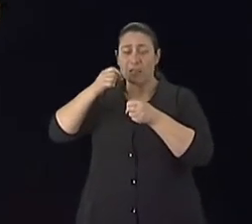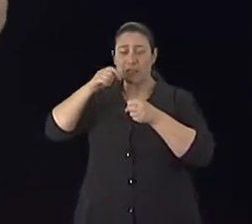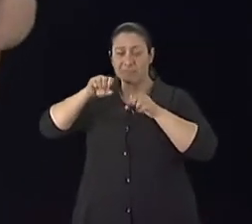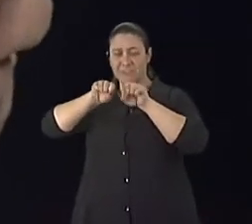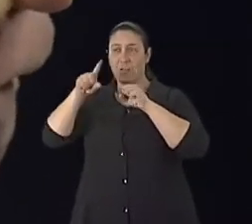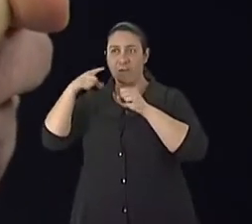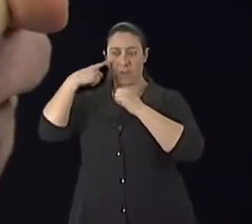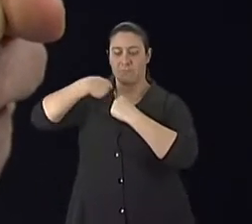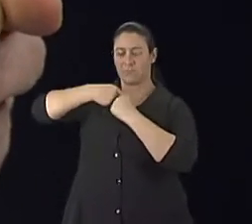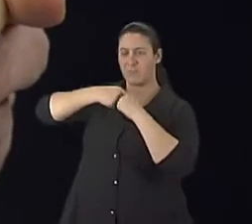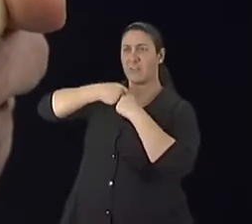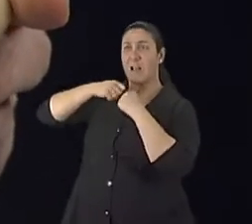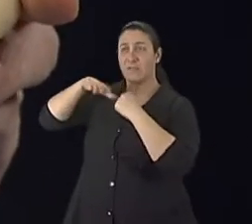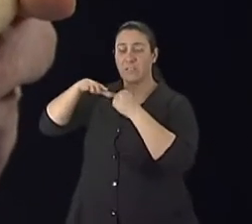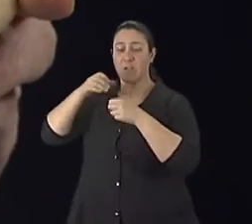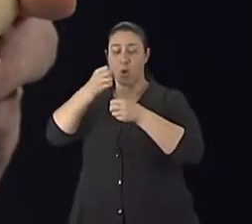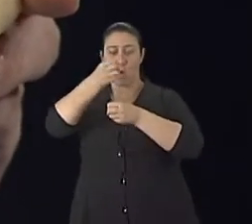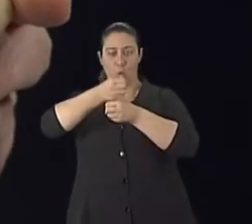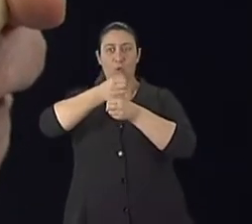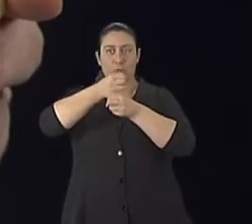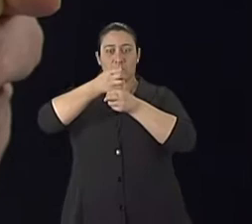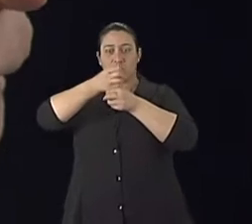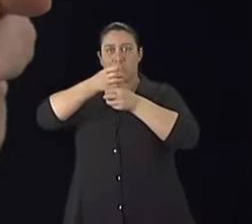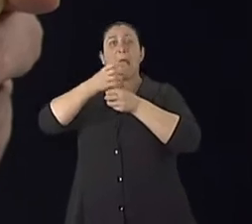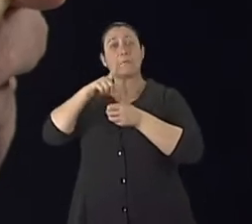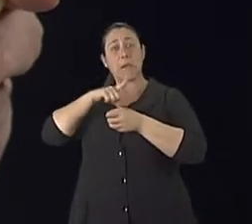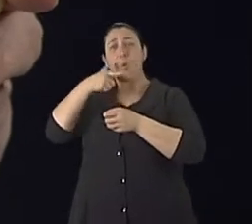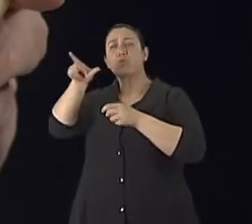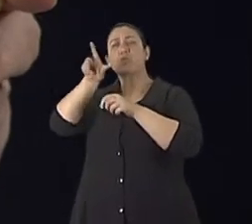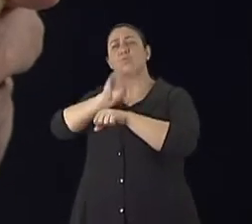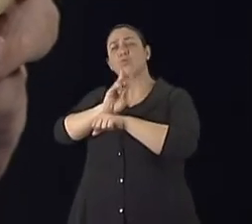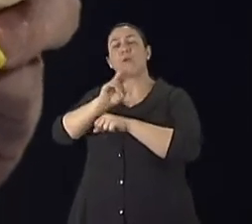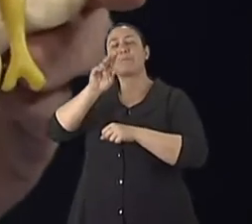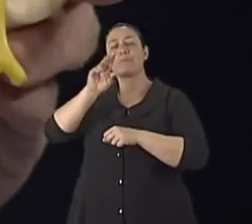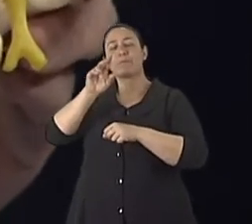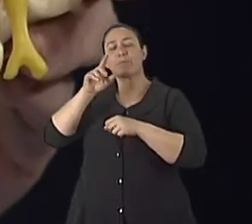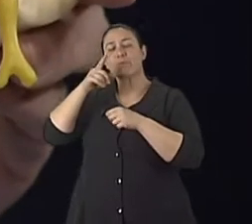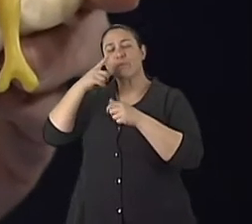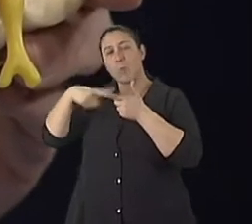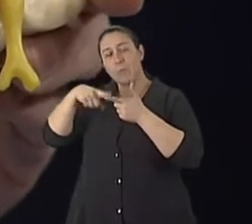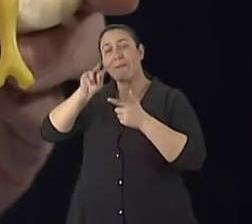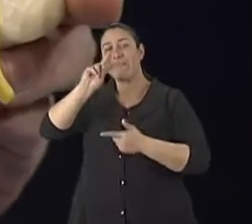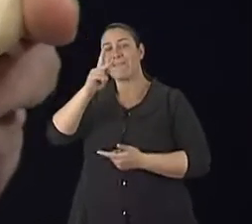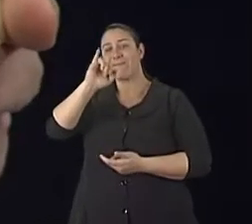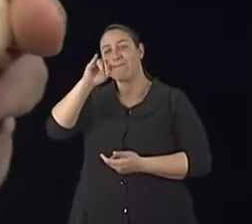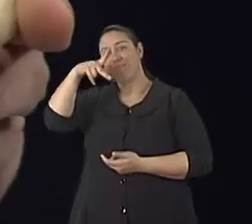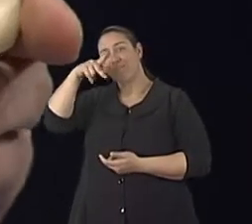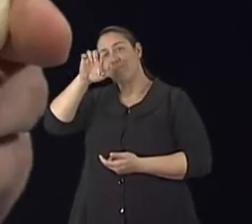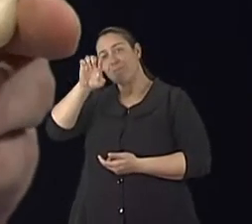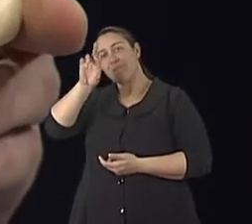vai invadindo o canal vertebral então ele vai crescendo e vai pensando na medula ai que dor doutor gerando o processo que as pessoas